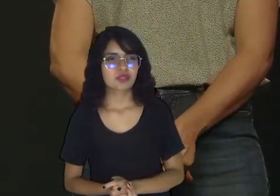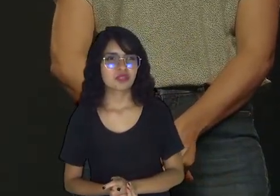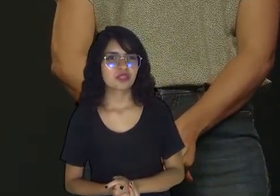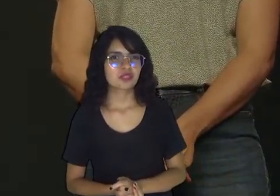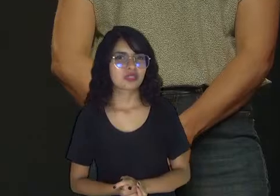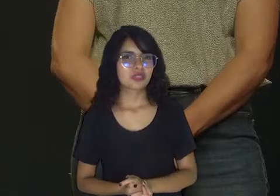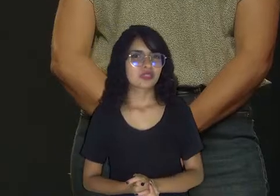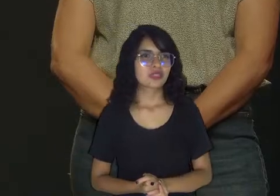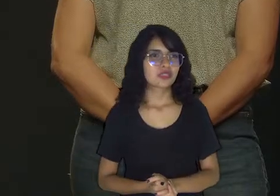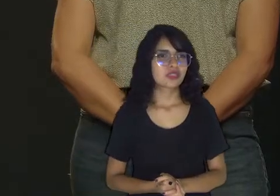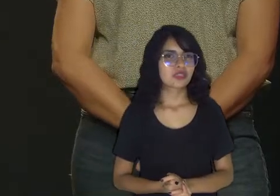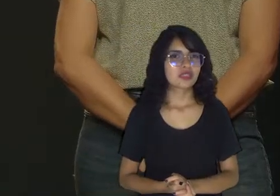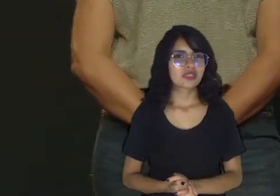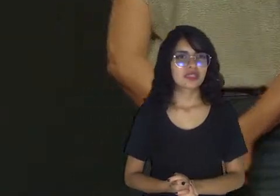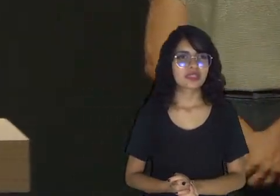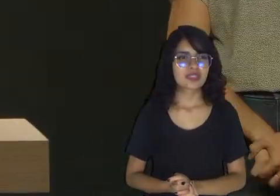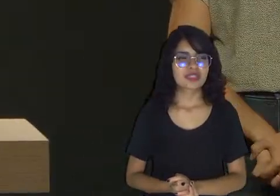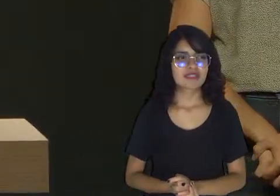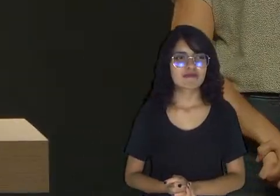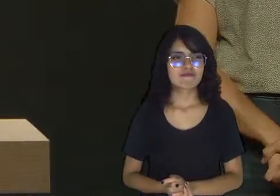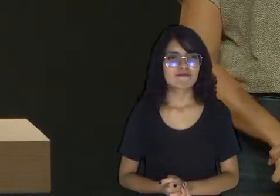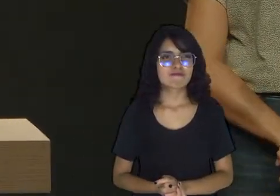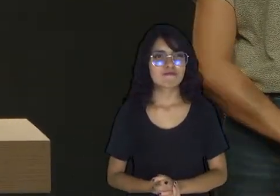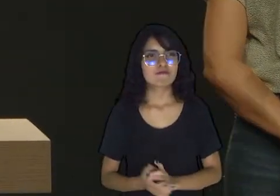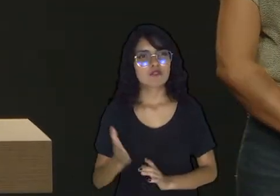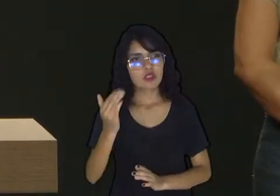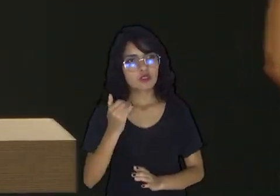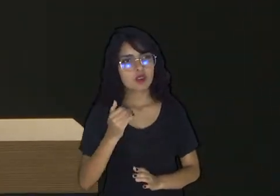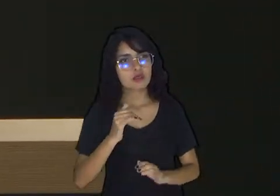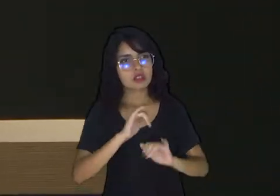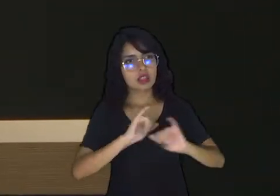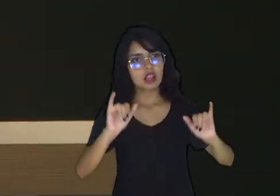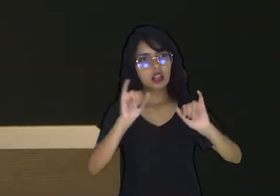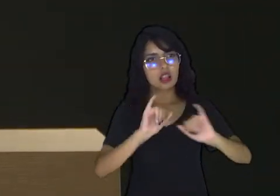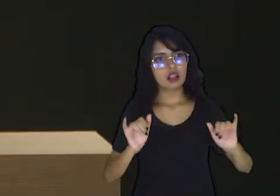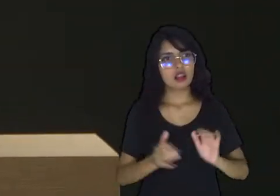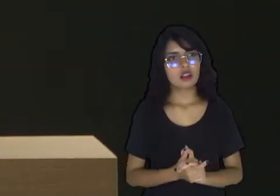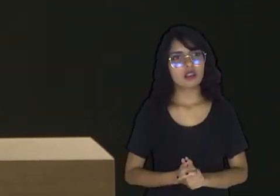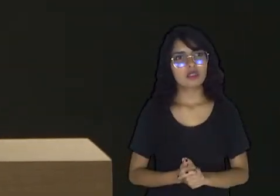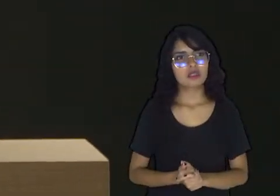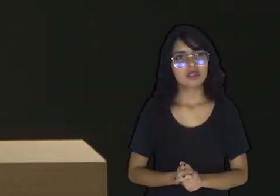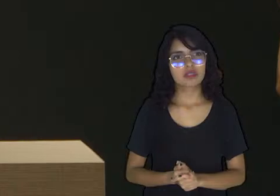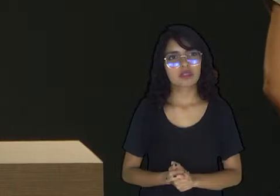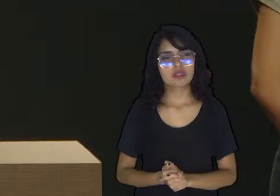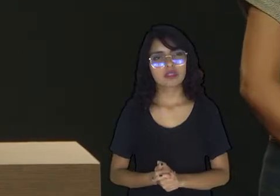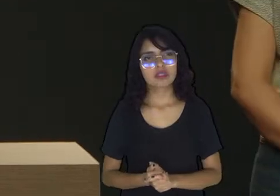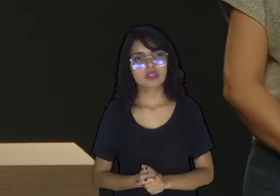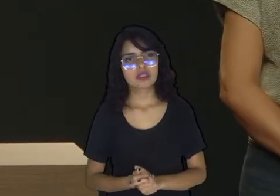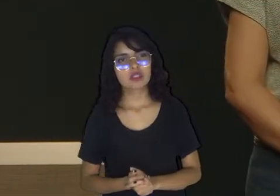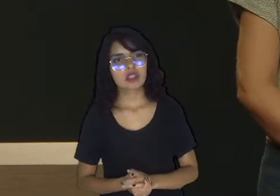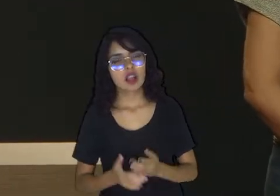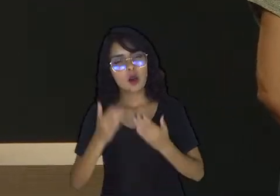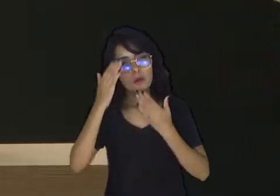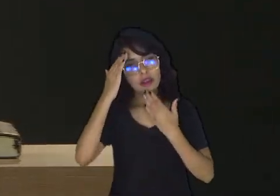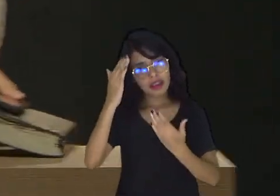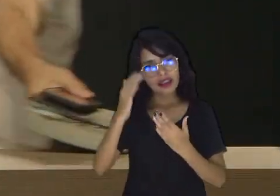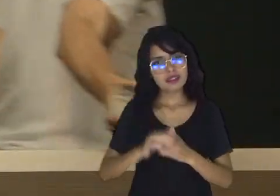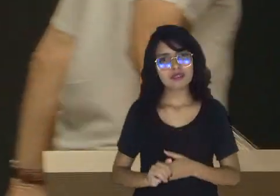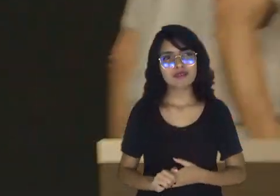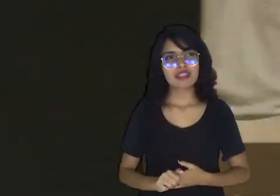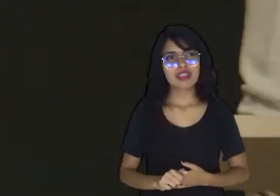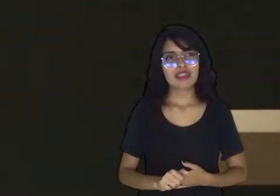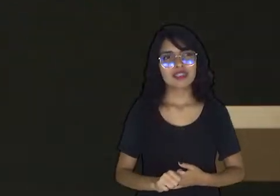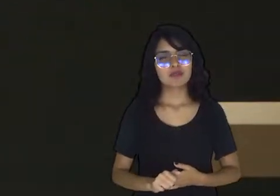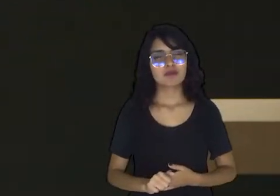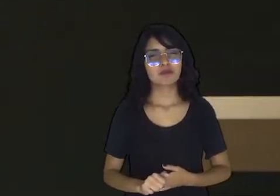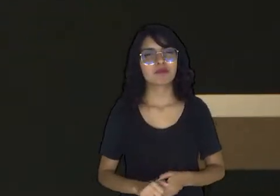bom? Bora lá? Obrigado, quem tem ouvidos para ouvir, ouça o que o Espírito diz à igreja.